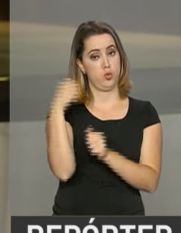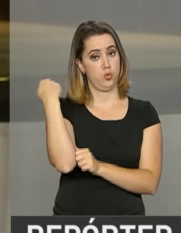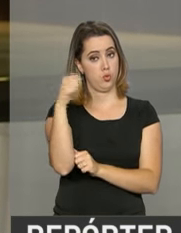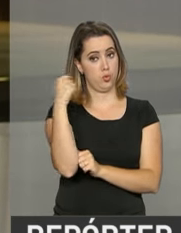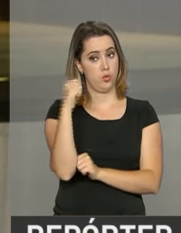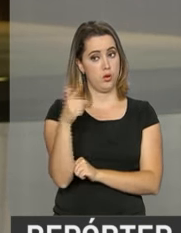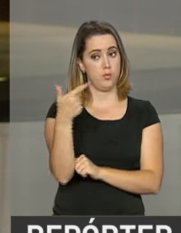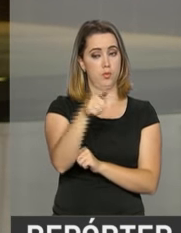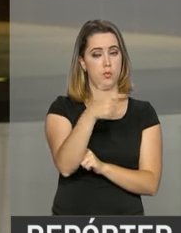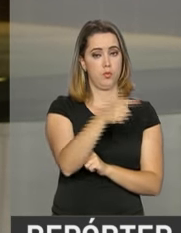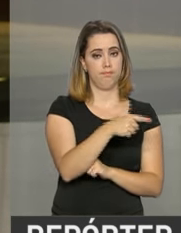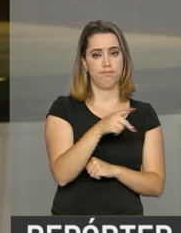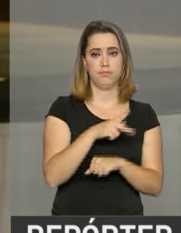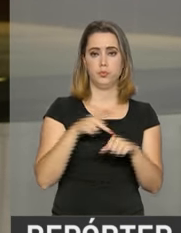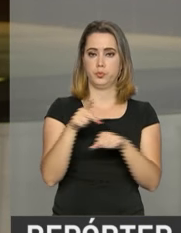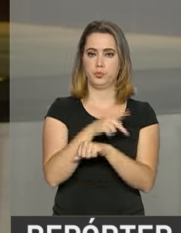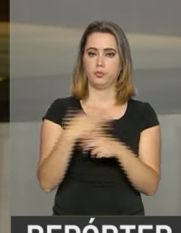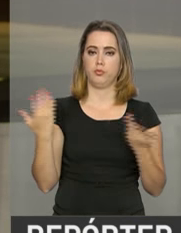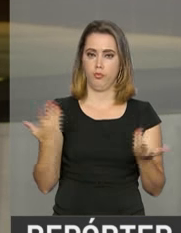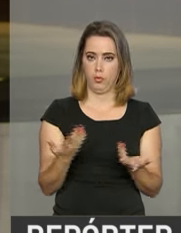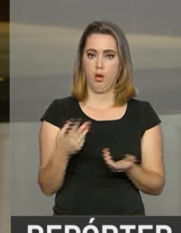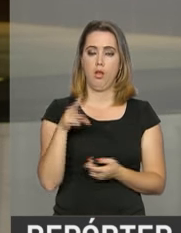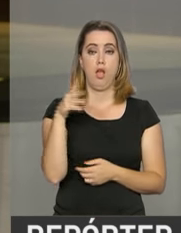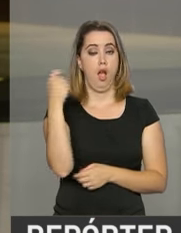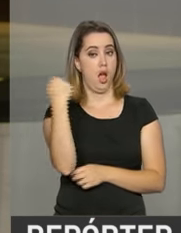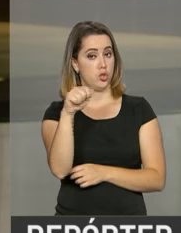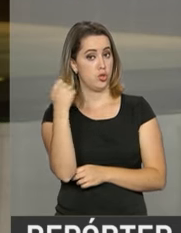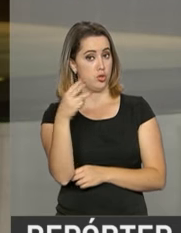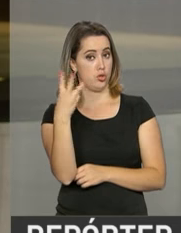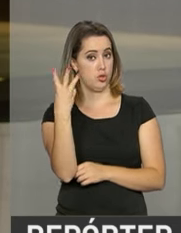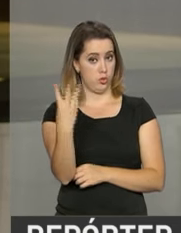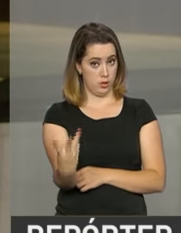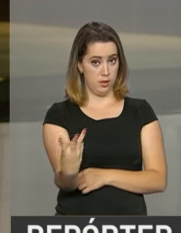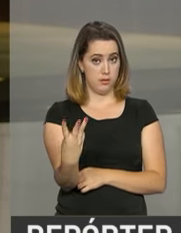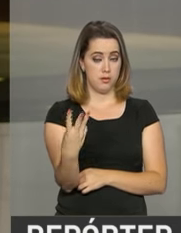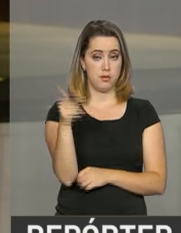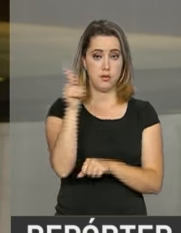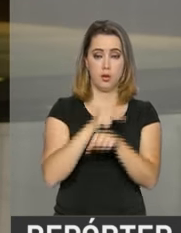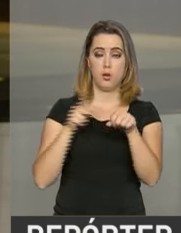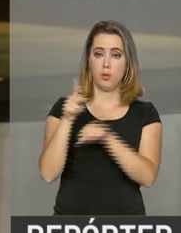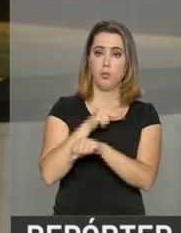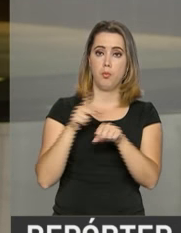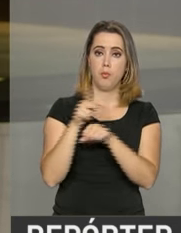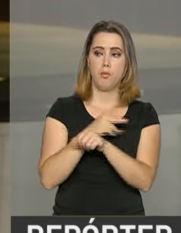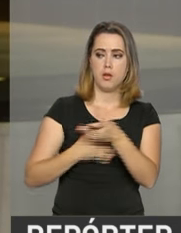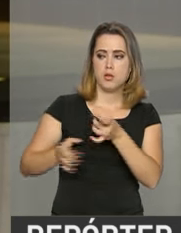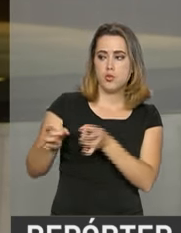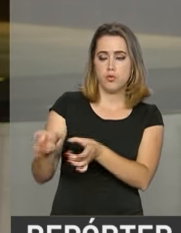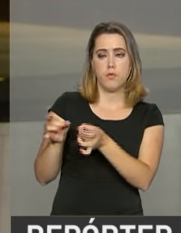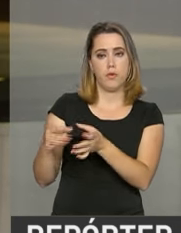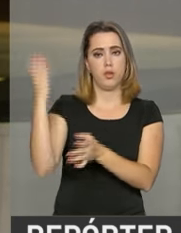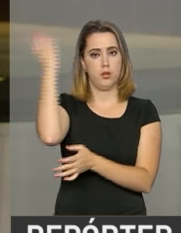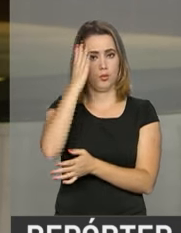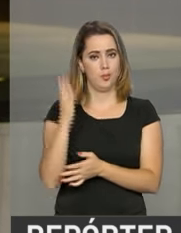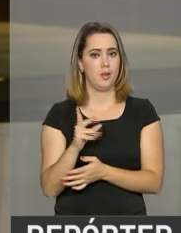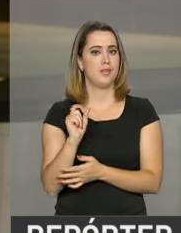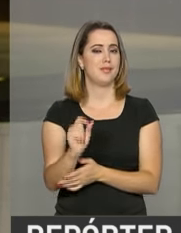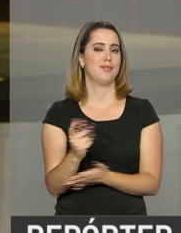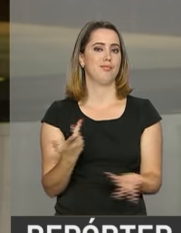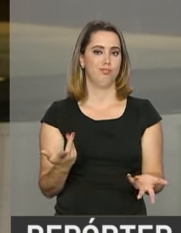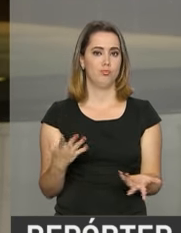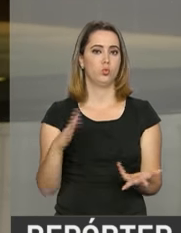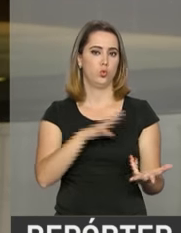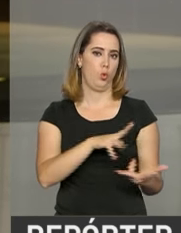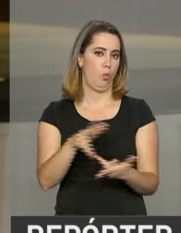Argentina é o terceiro maior parceiro comercial do Brasil no mundo ficando atrás apenas da China e dos Estados Unidos no ano